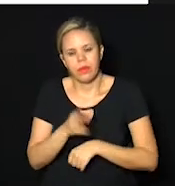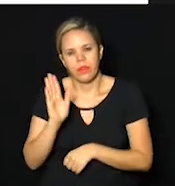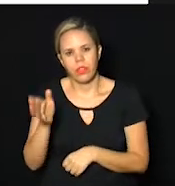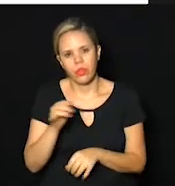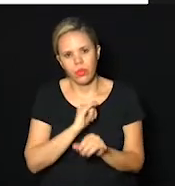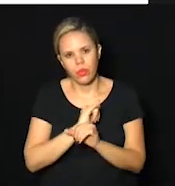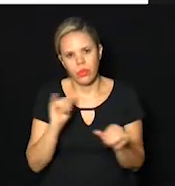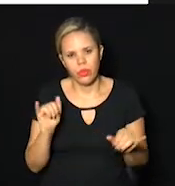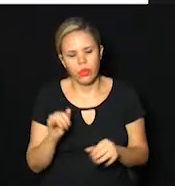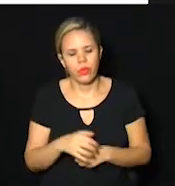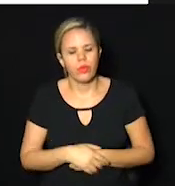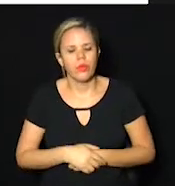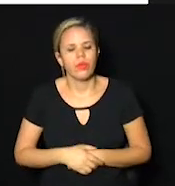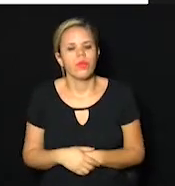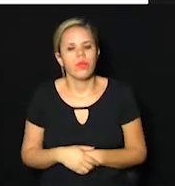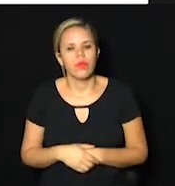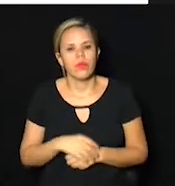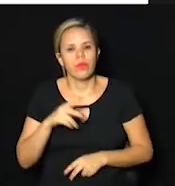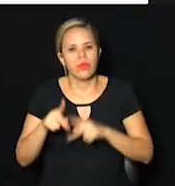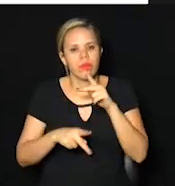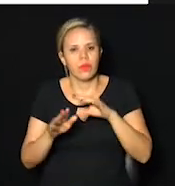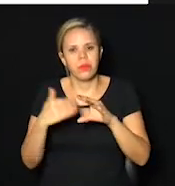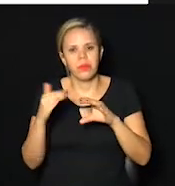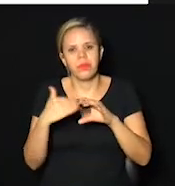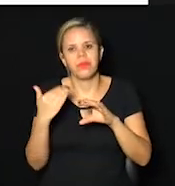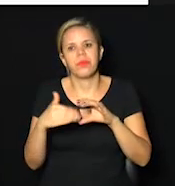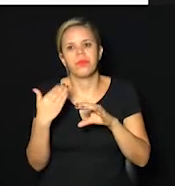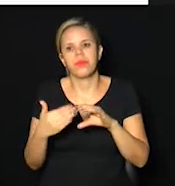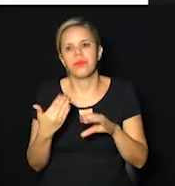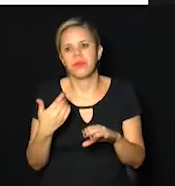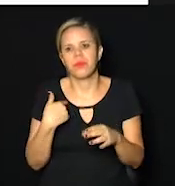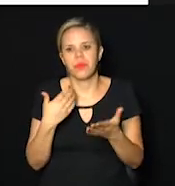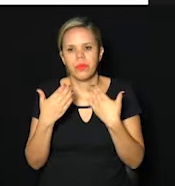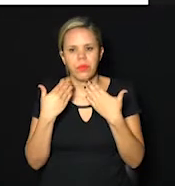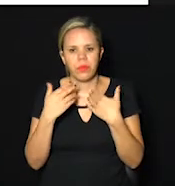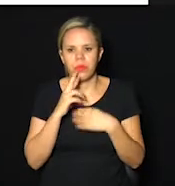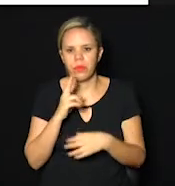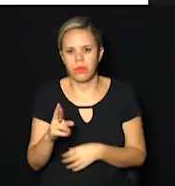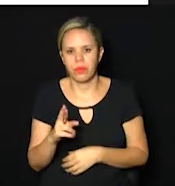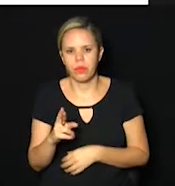anunciei, para que o pessoal me mande e a gente vai interagindo também. É